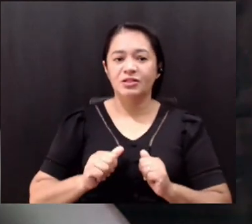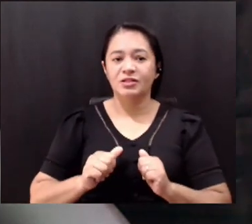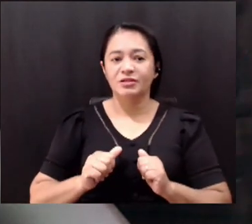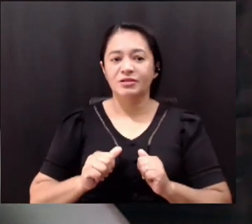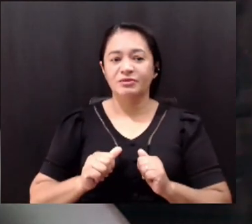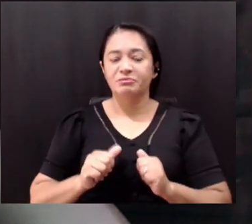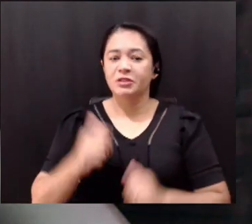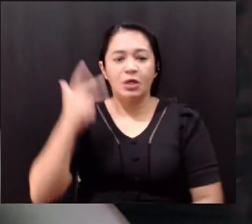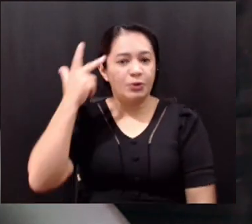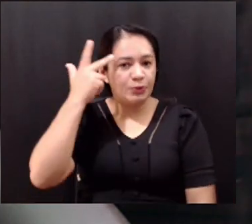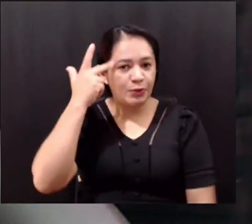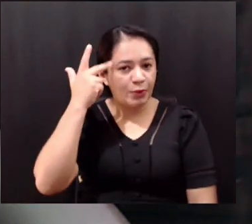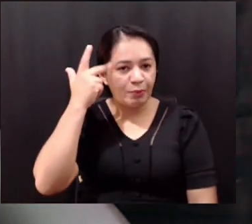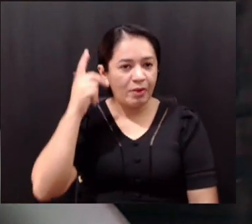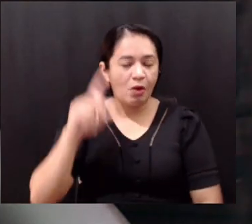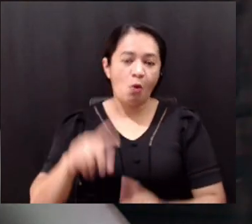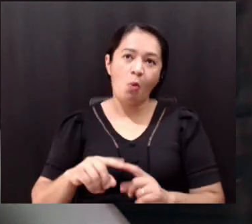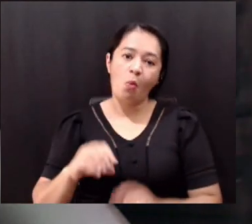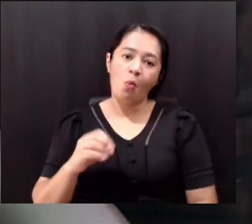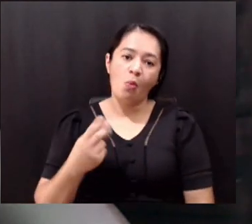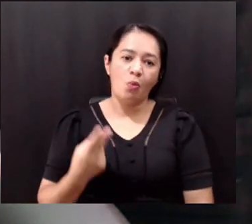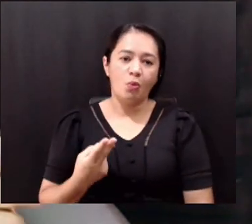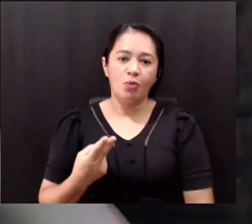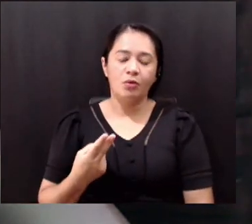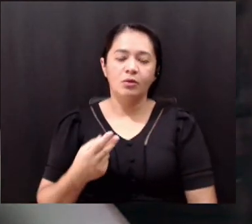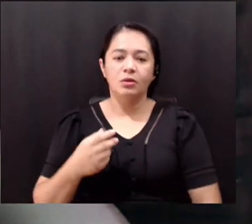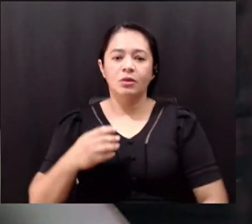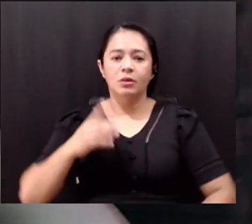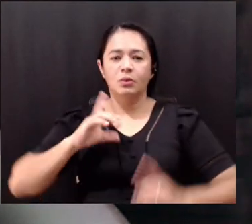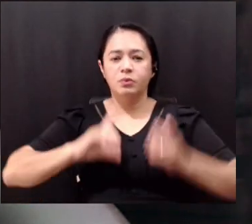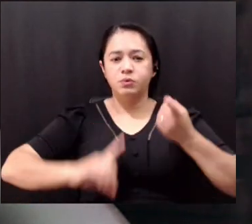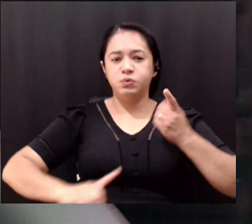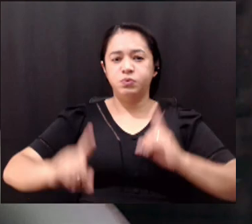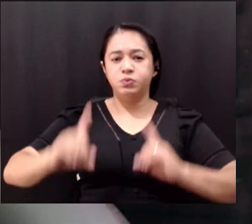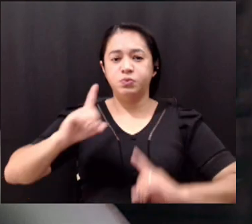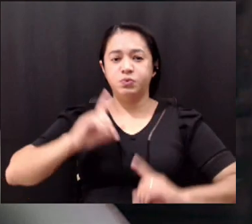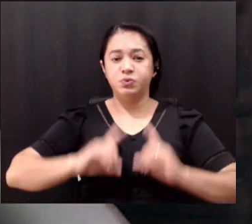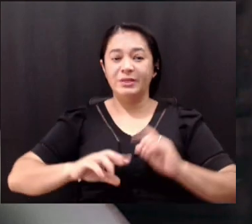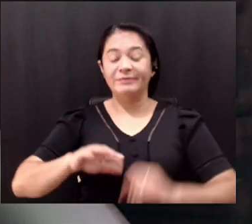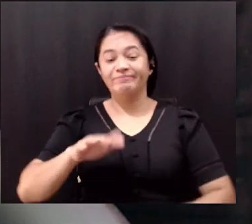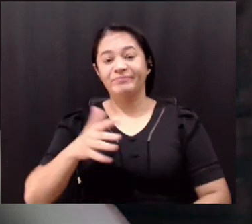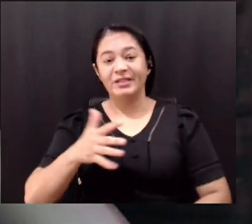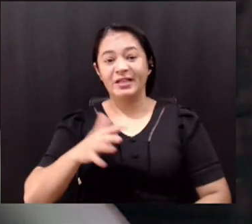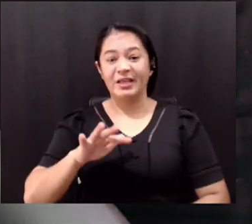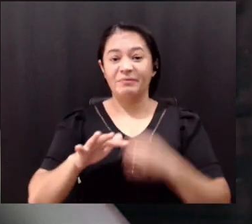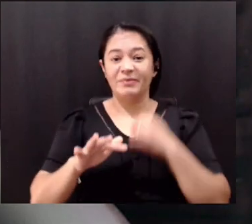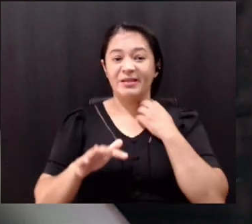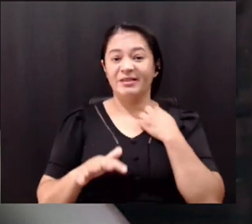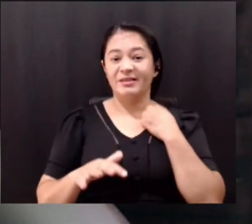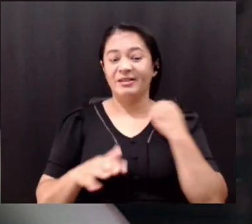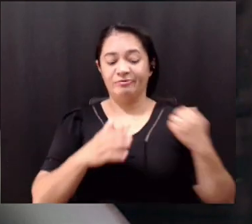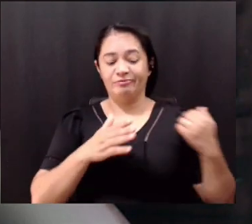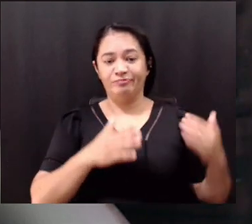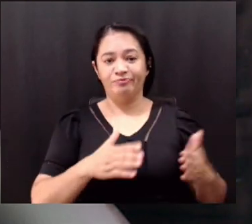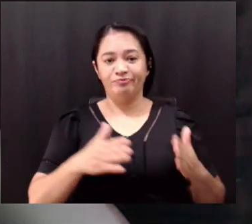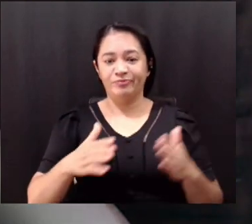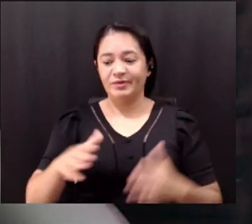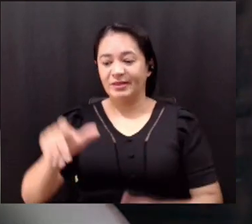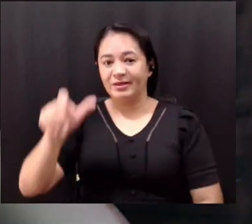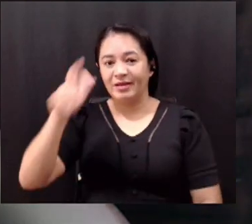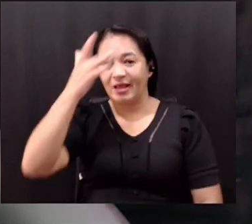né? Ou uma depressão, e dependendo desses estados, a pessoa entra